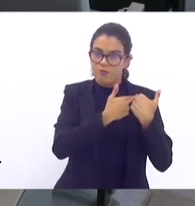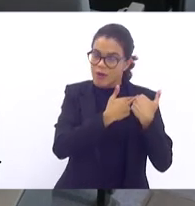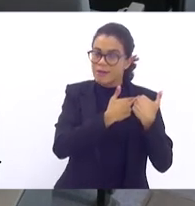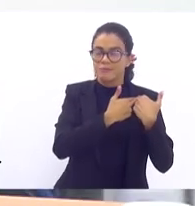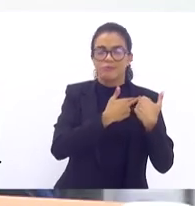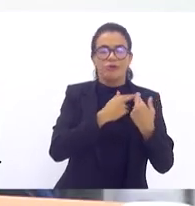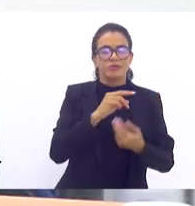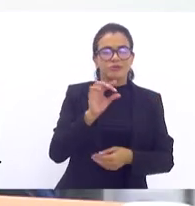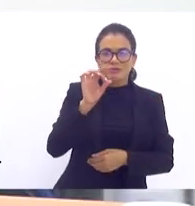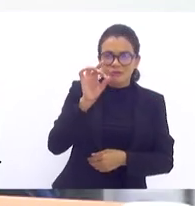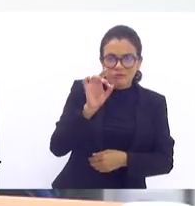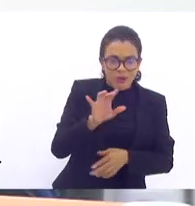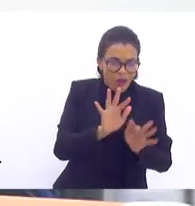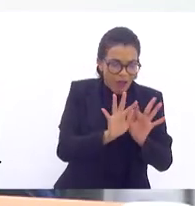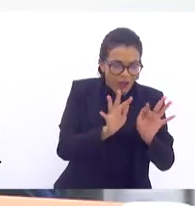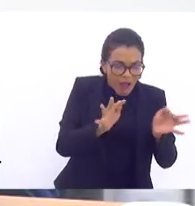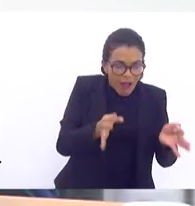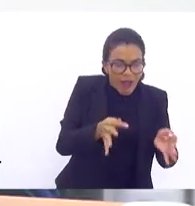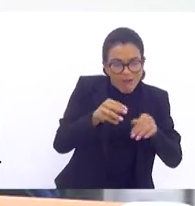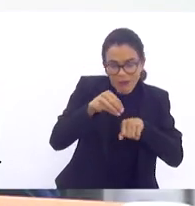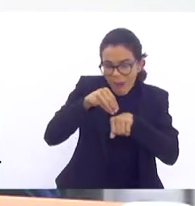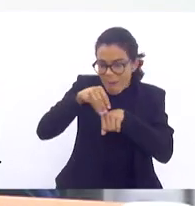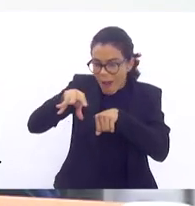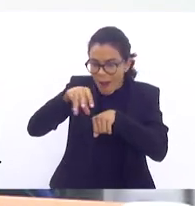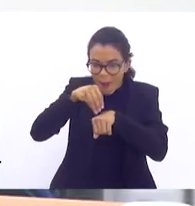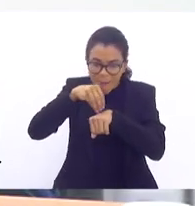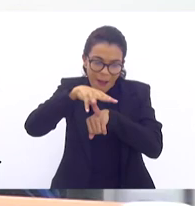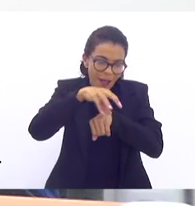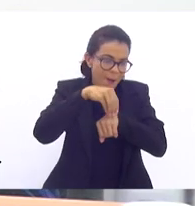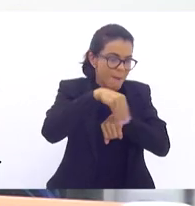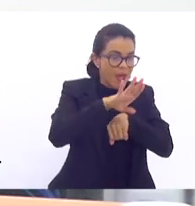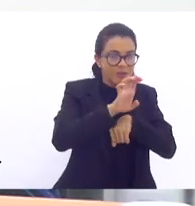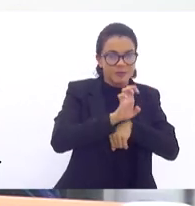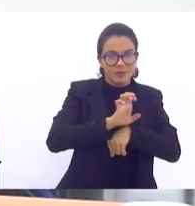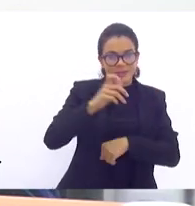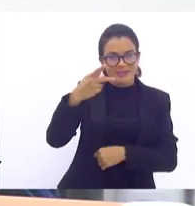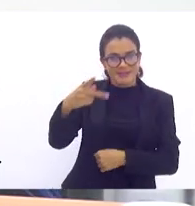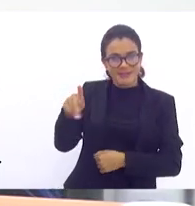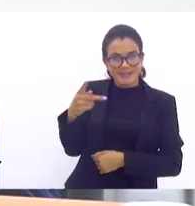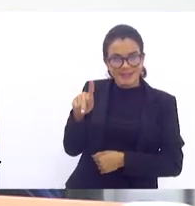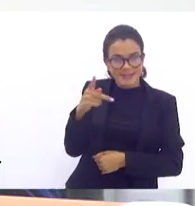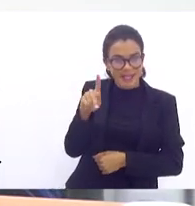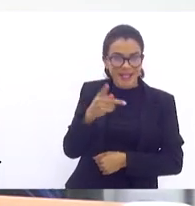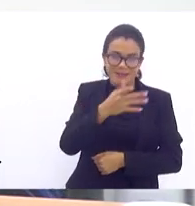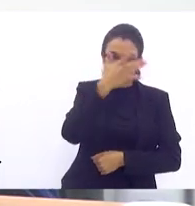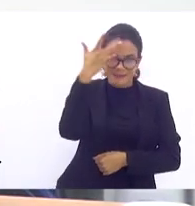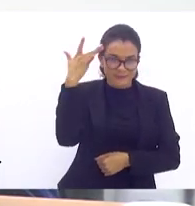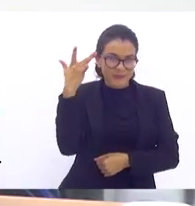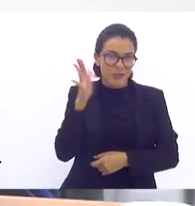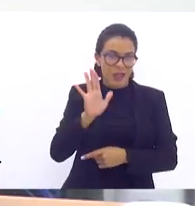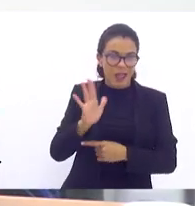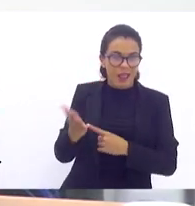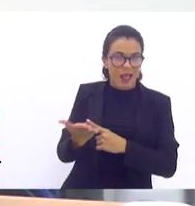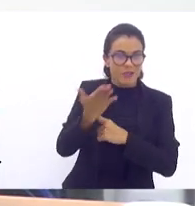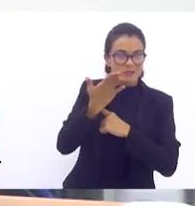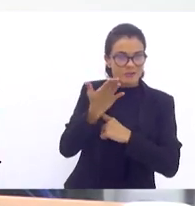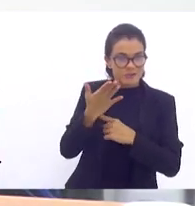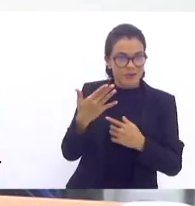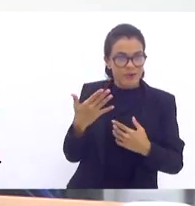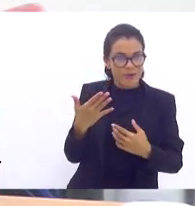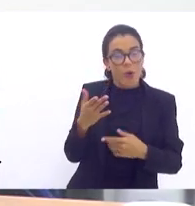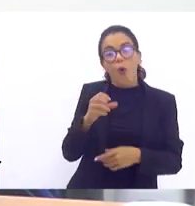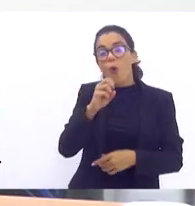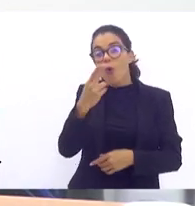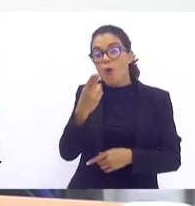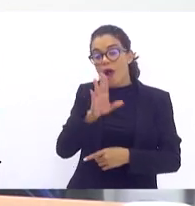não só de levar para o estado dele para as pessoas que os ajudaram a que